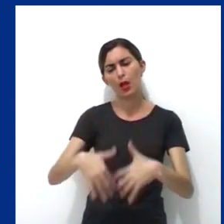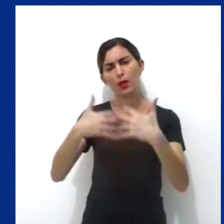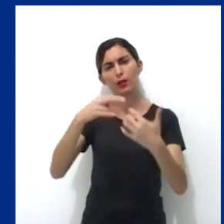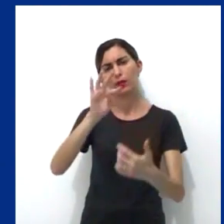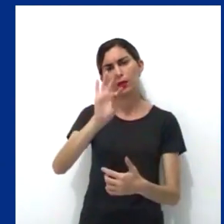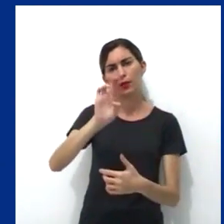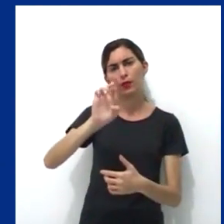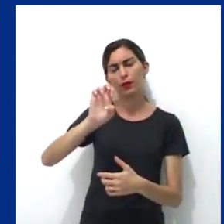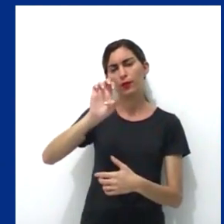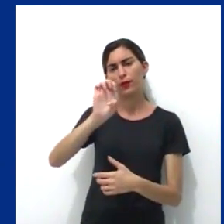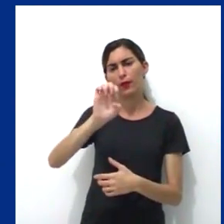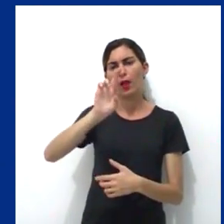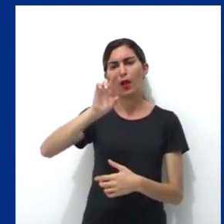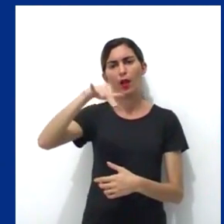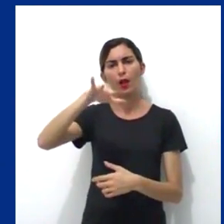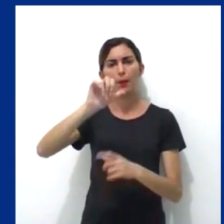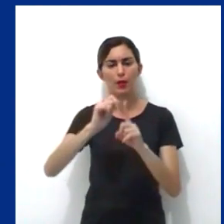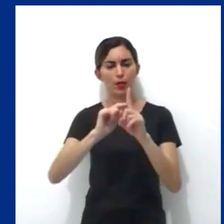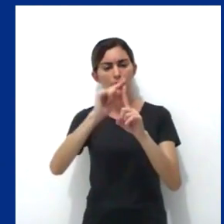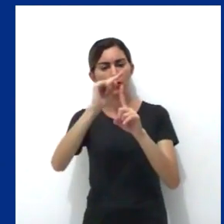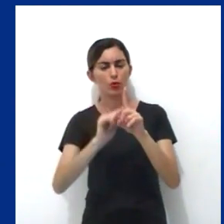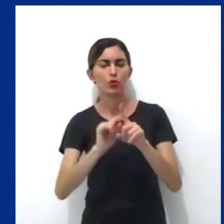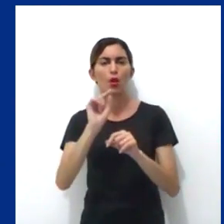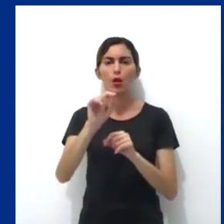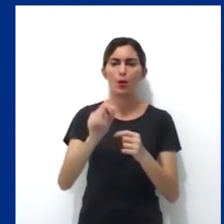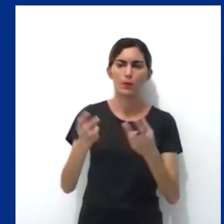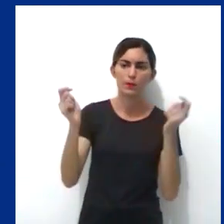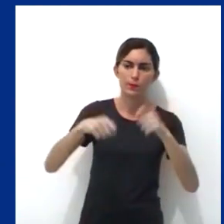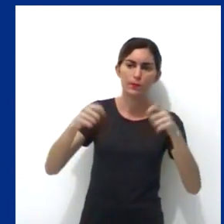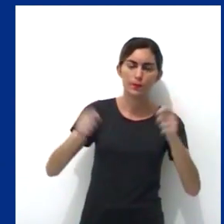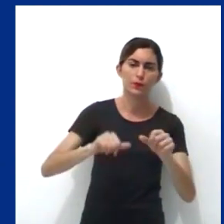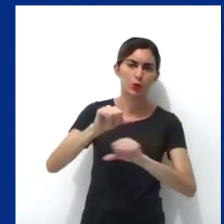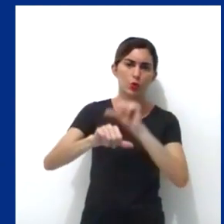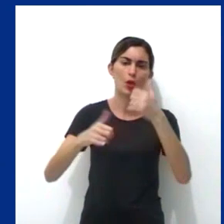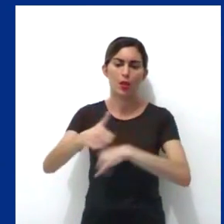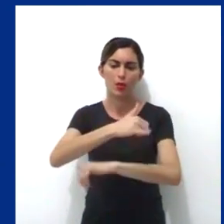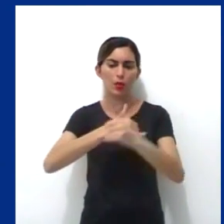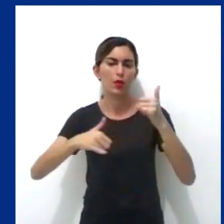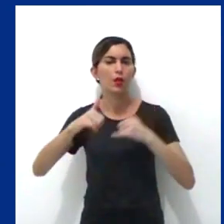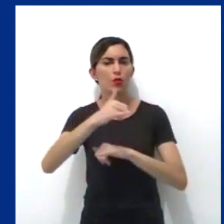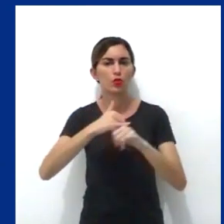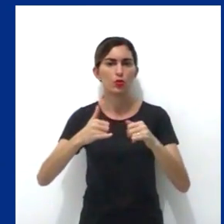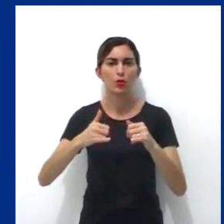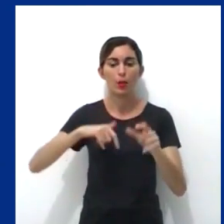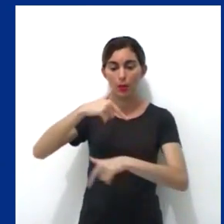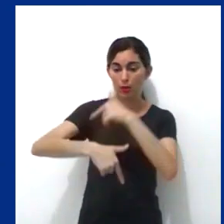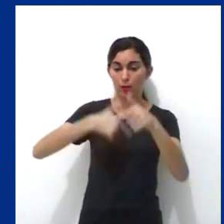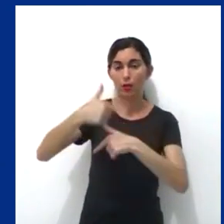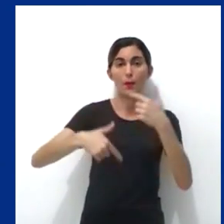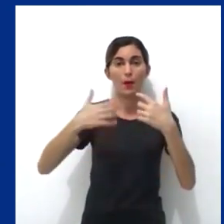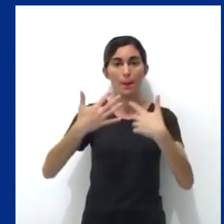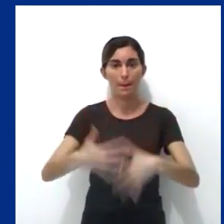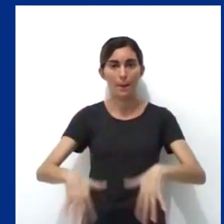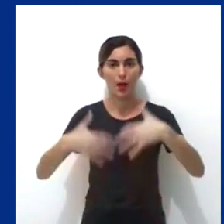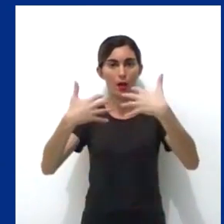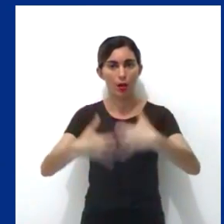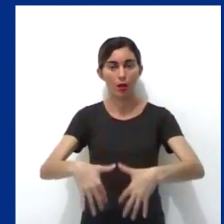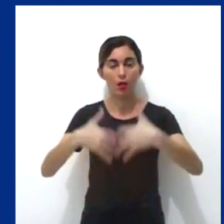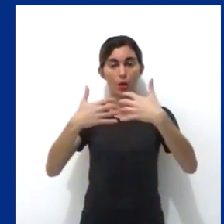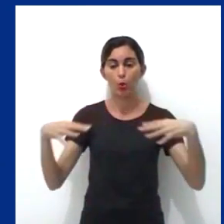a vapor, eram chamadas máquinas térmicas. A gente vai ver agora a revolução das